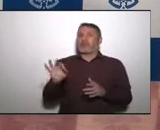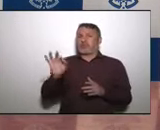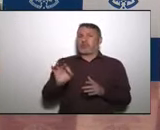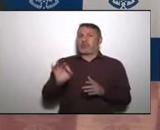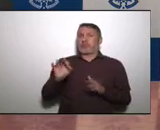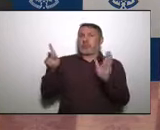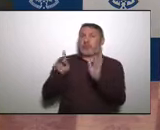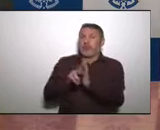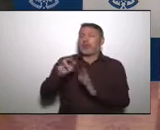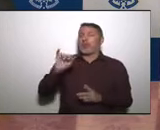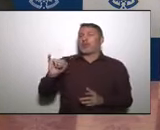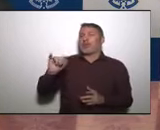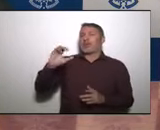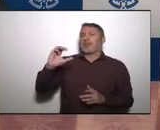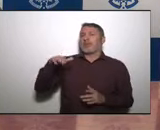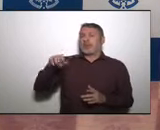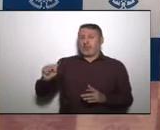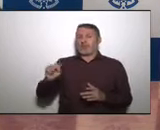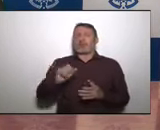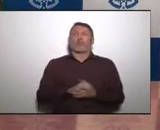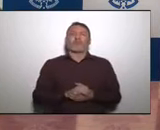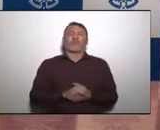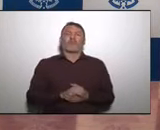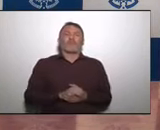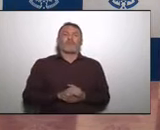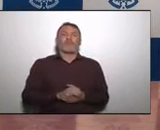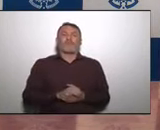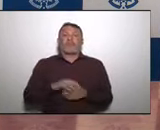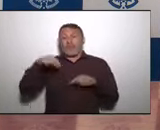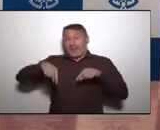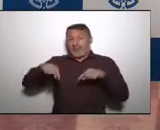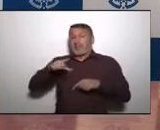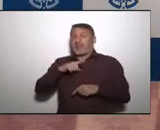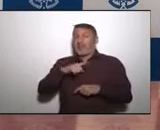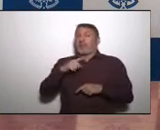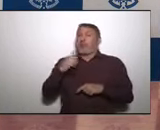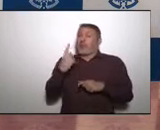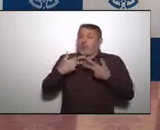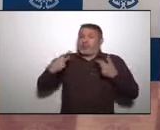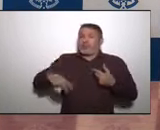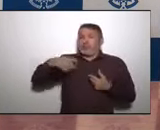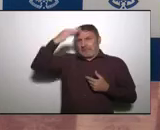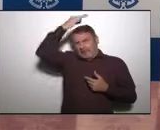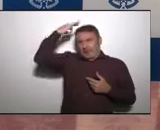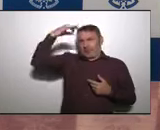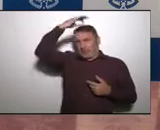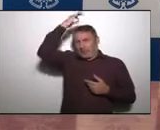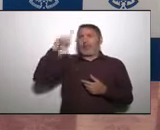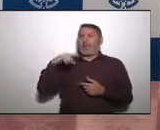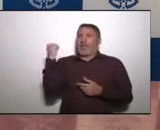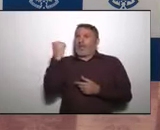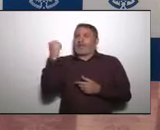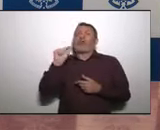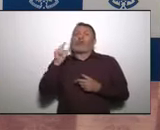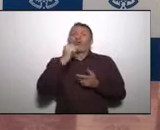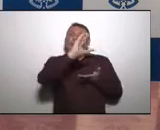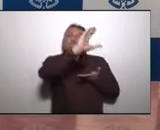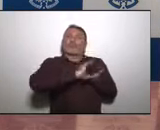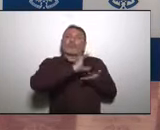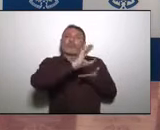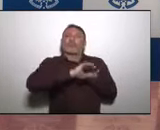mais grave, que é a situação... Mais grave, não. Tão grave quanto, né, que é a questão dos royalties de petróleo da